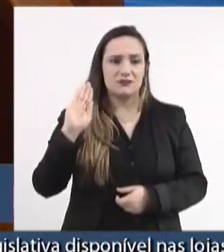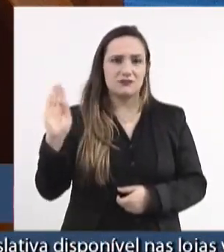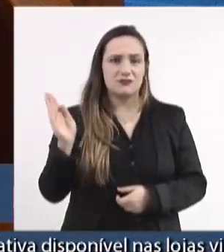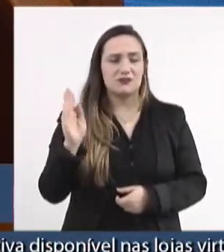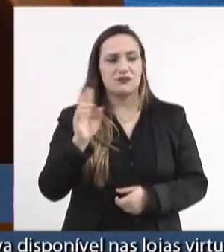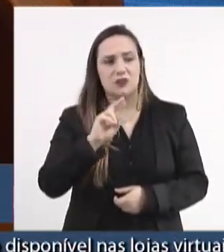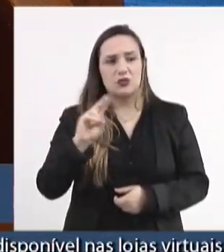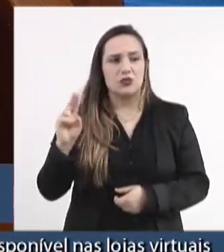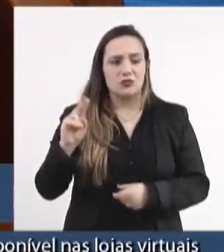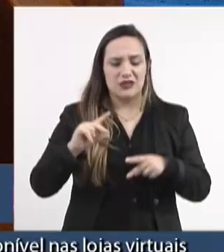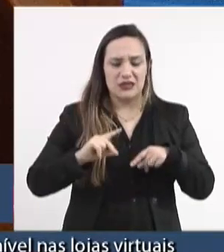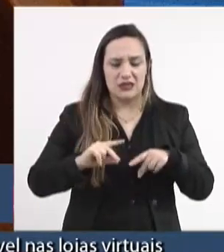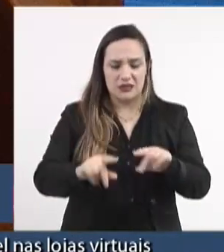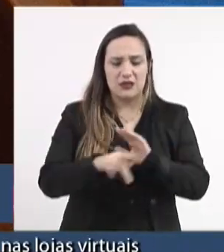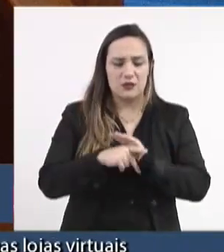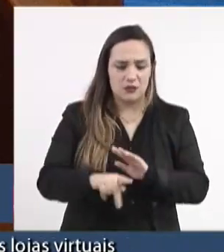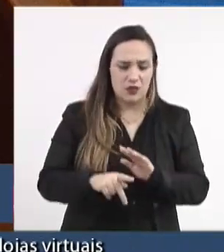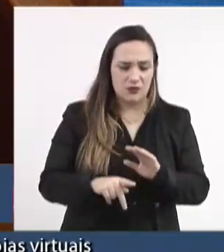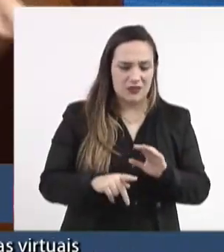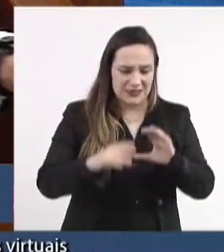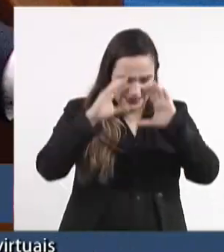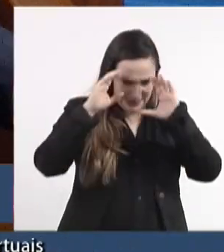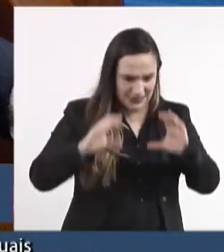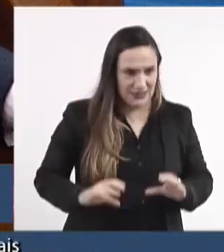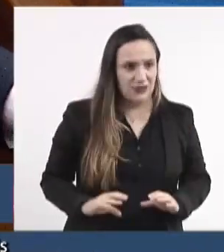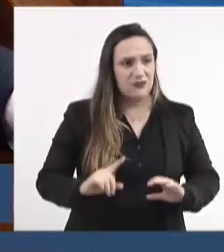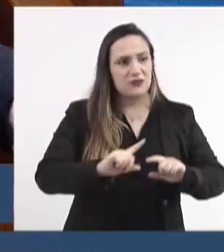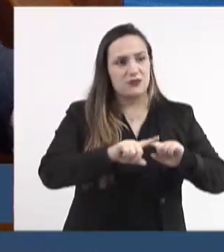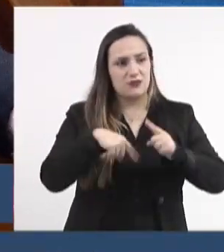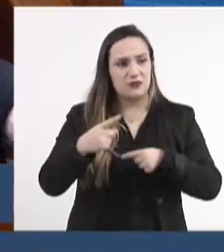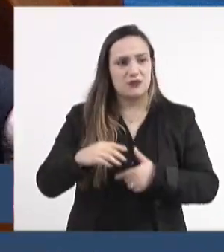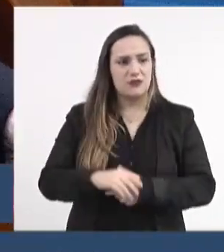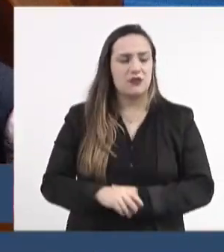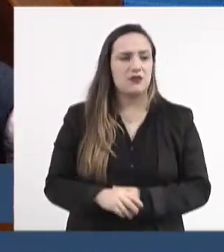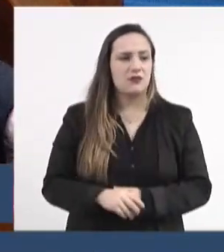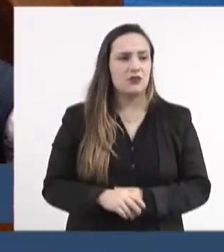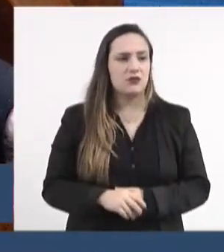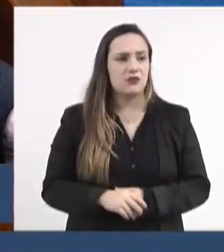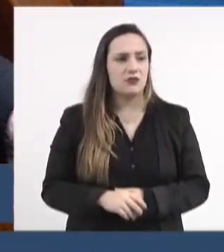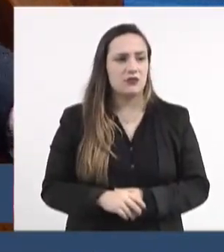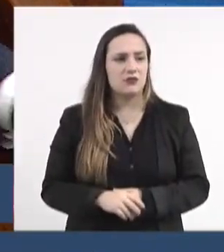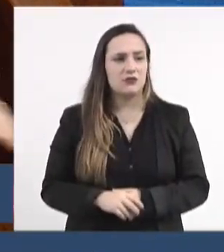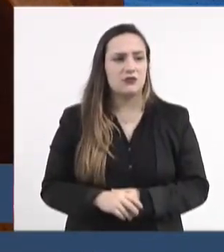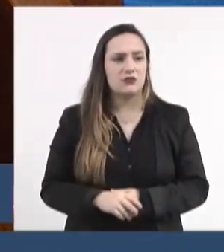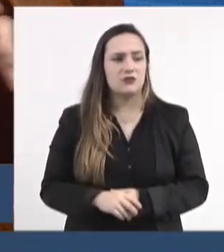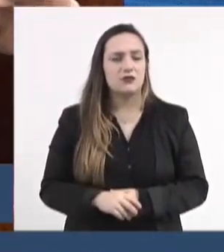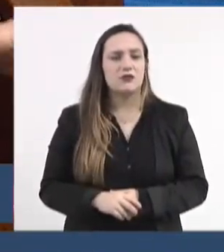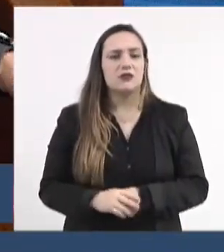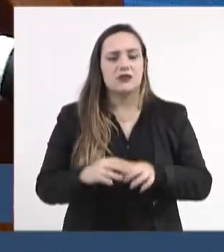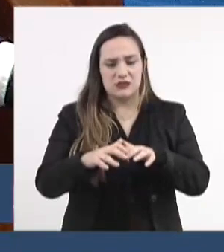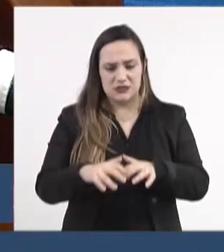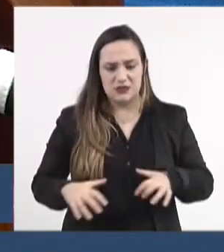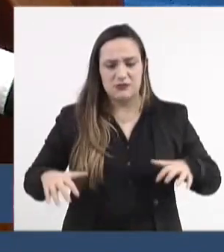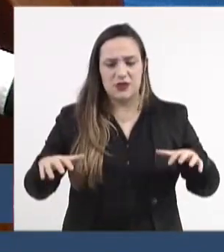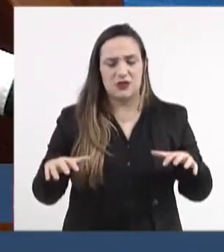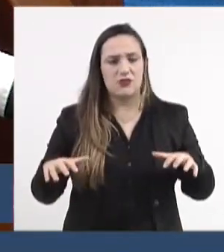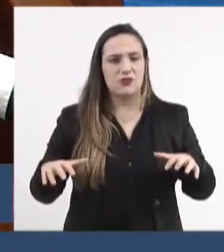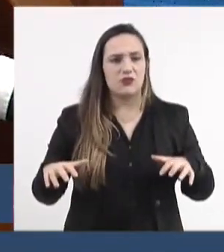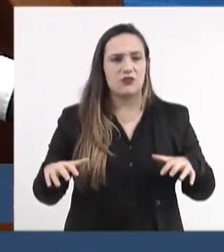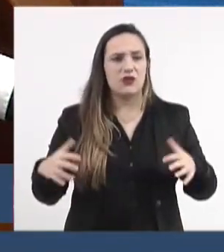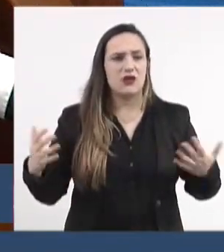cidadania. Depois veio, com o presidente Lula, a divisão do Estado